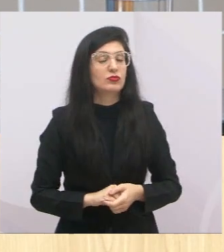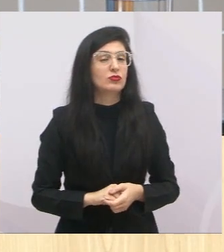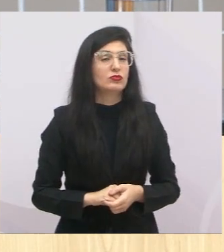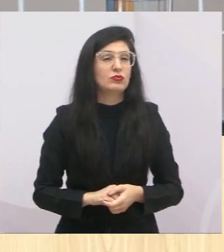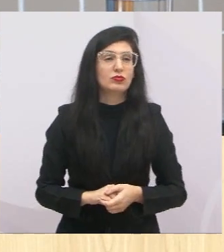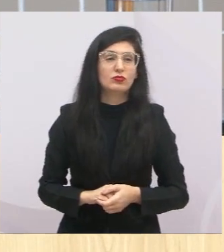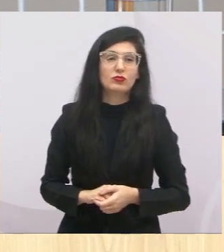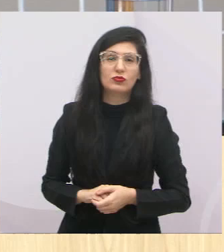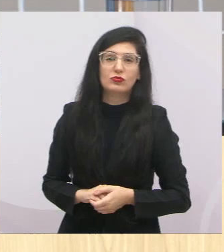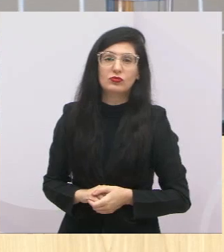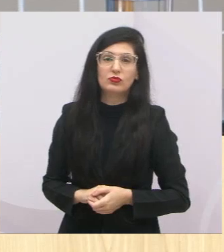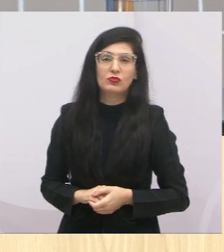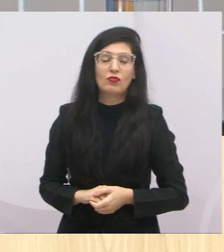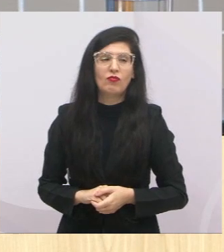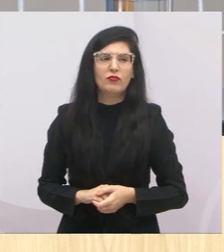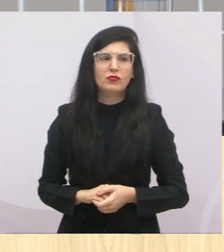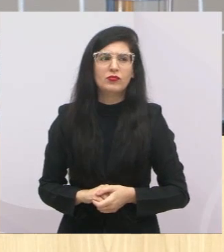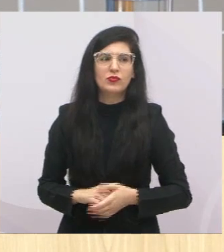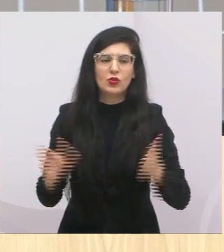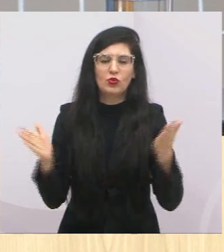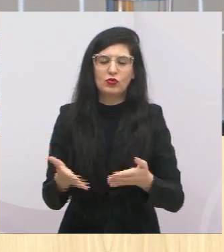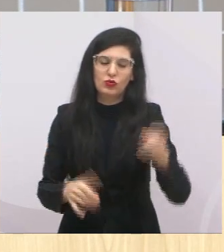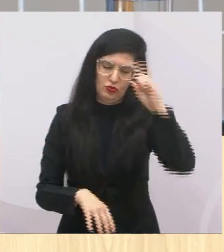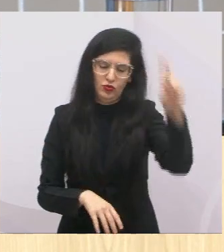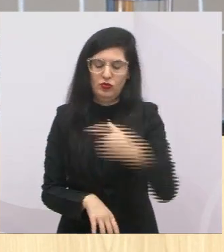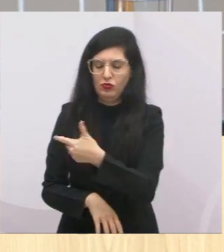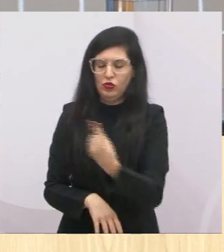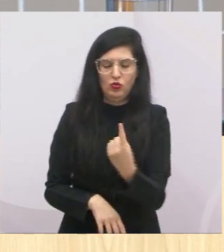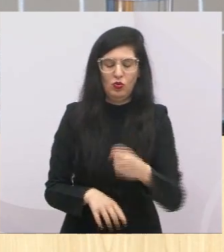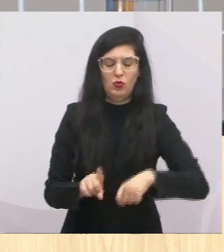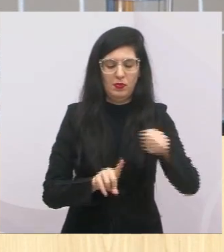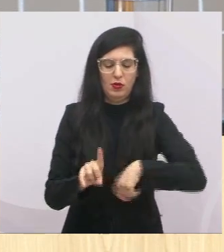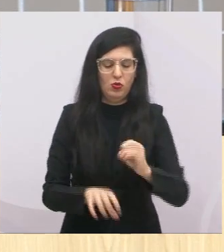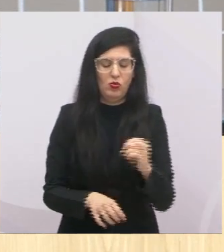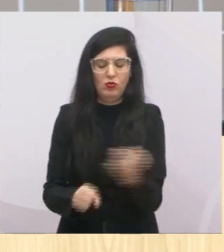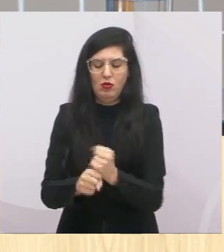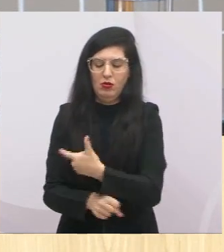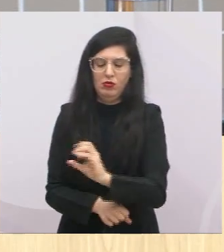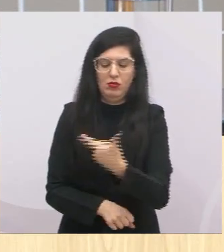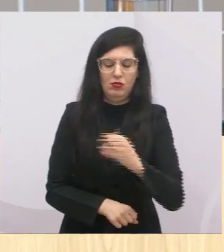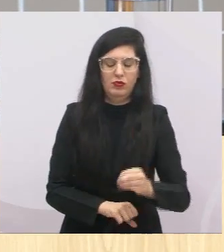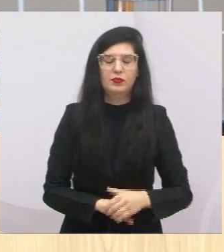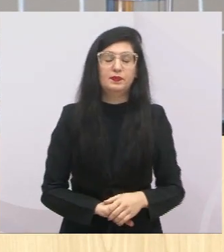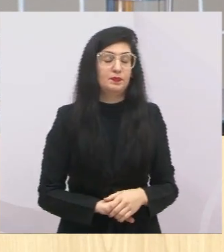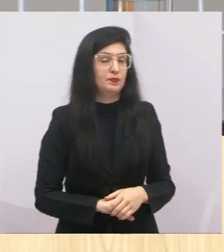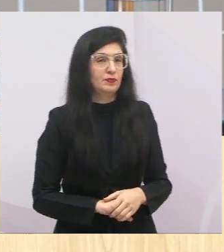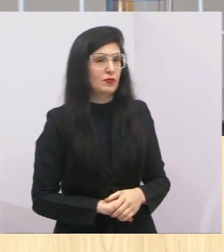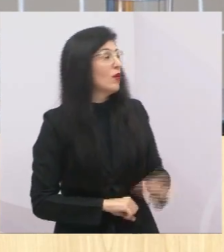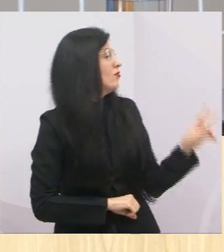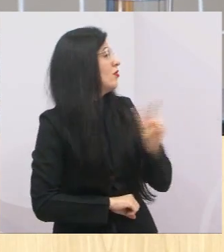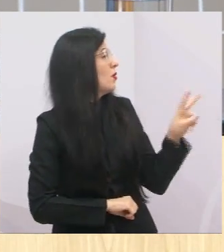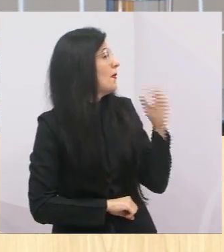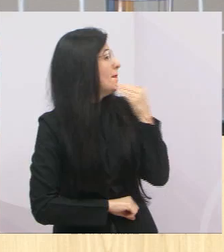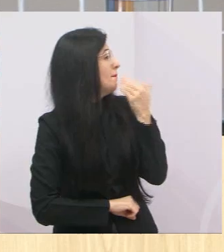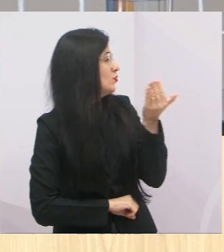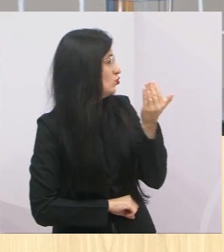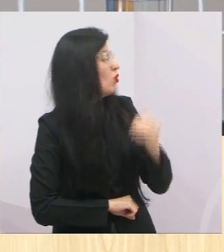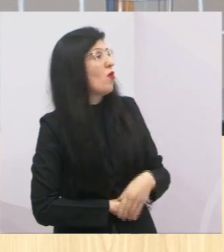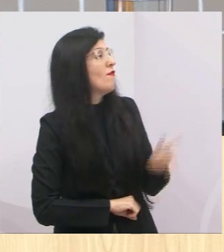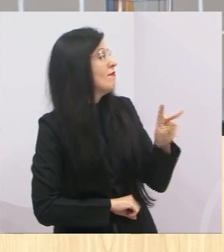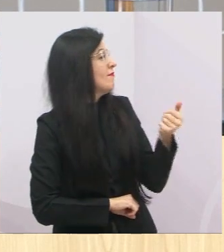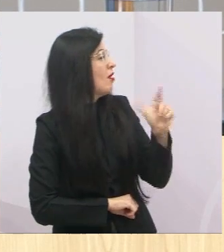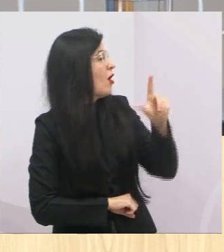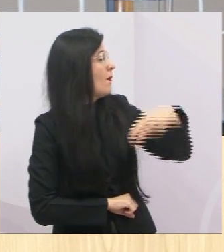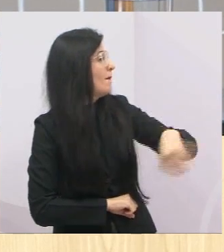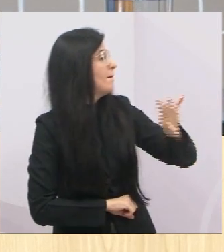manifestação. Sala de Sessões, 21 de outubro de 2020. Autoria, vereador